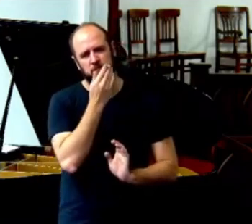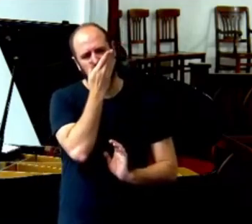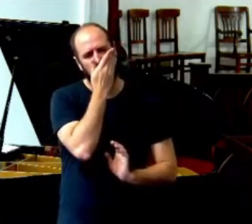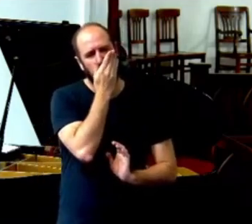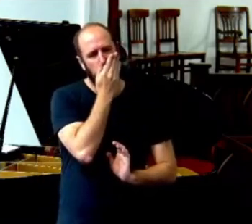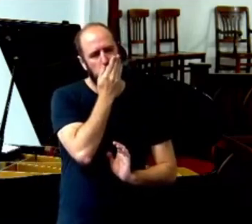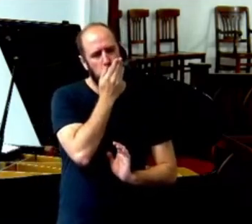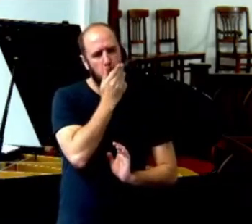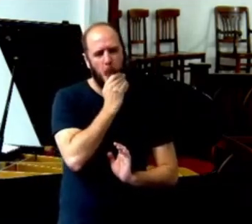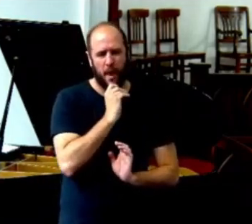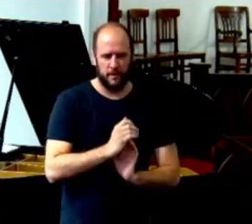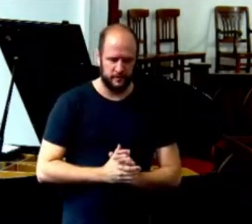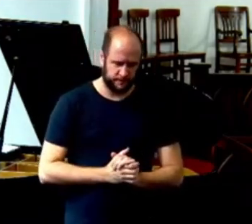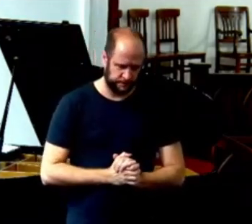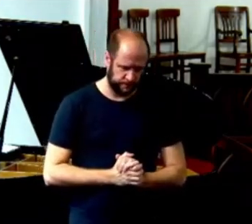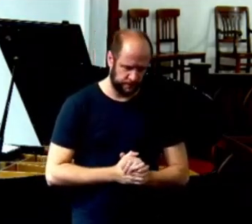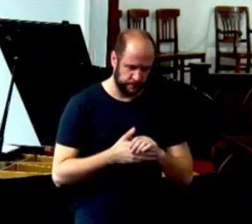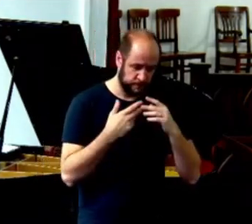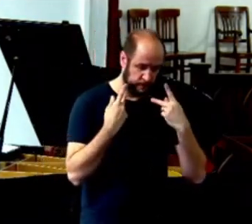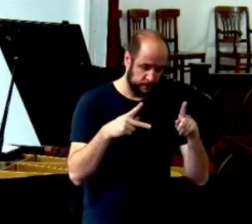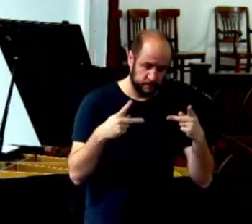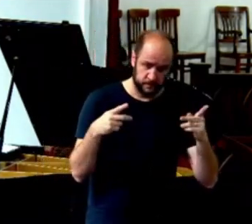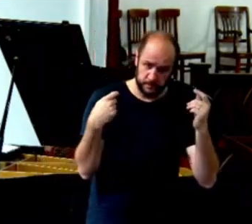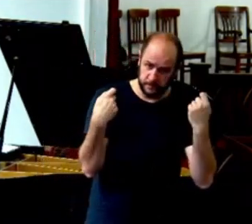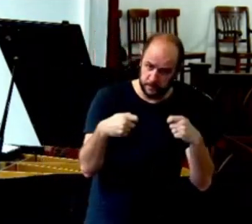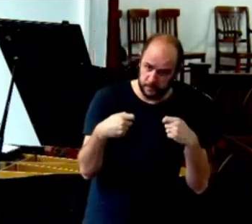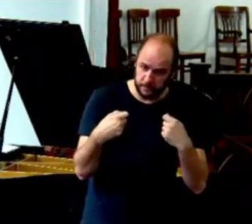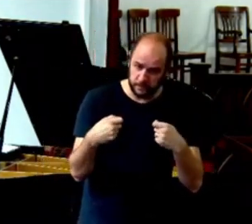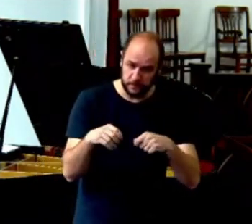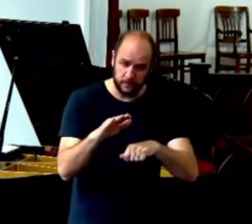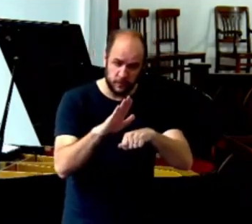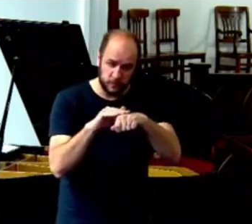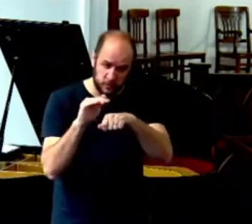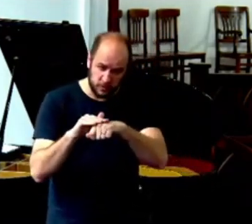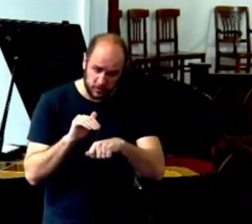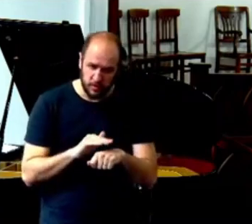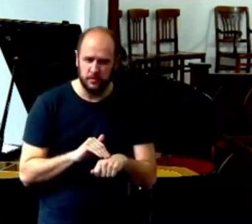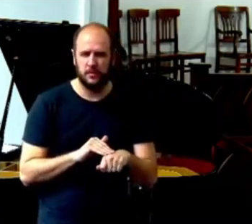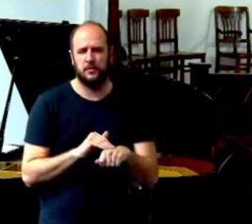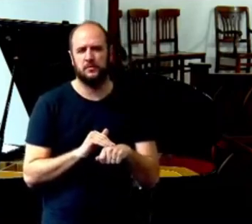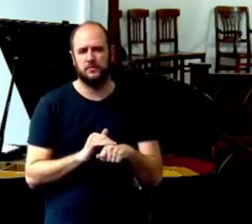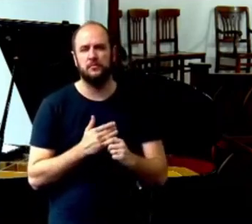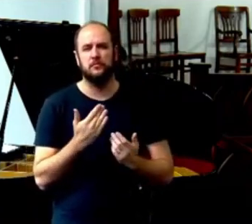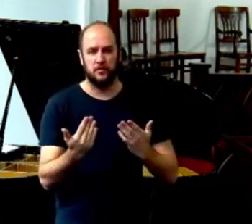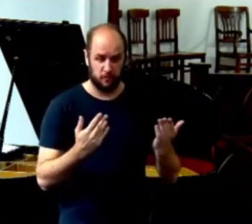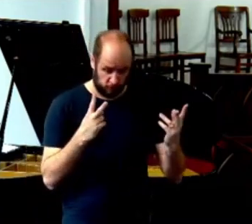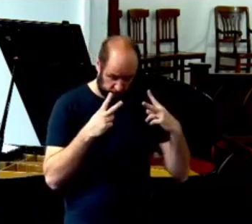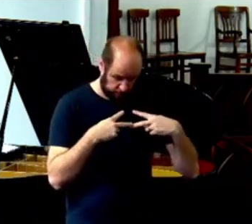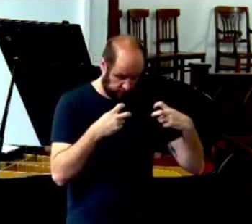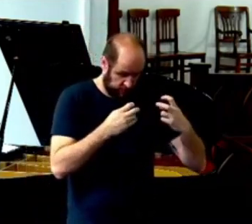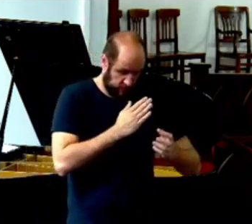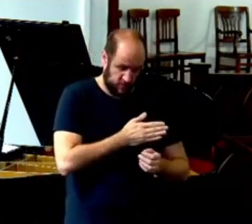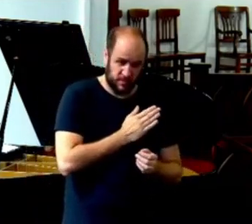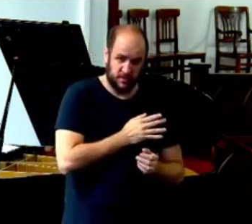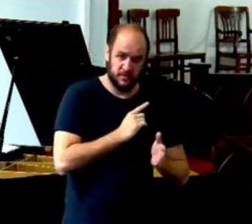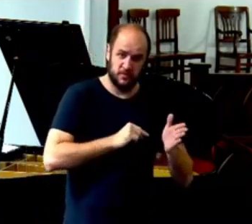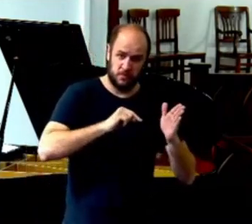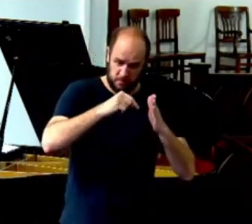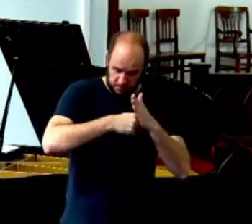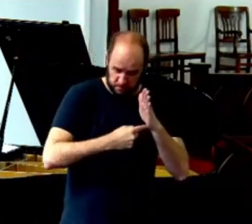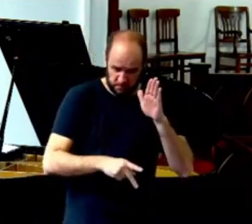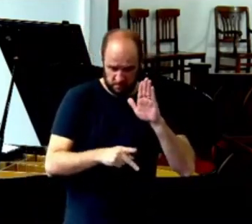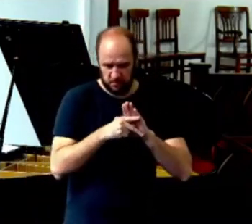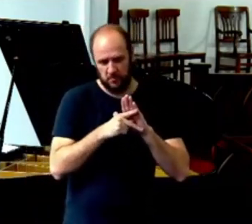Essa mensagem deve ser um chamado para avaliarmos o coração e perguntarmos a